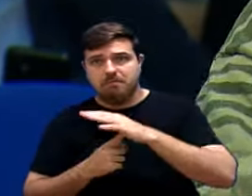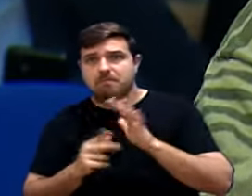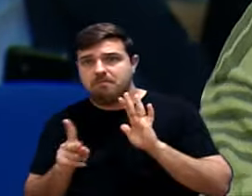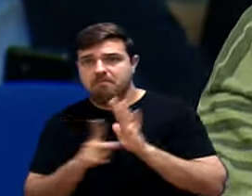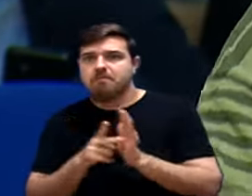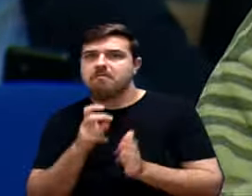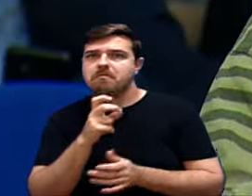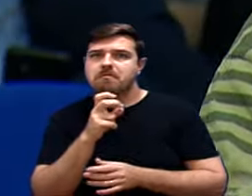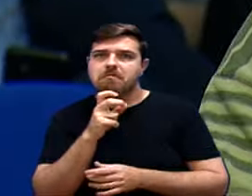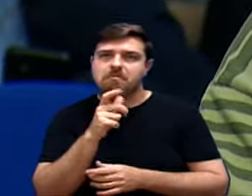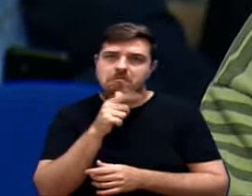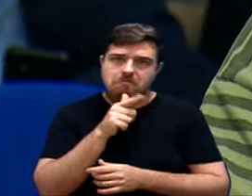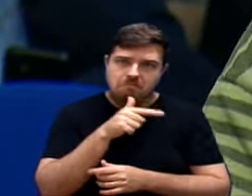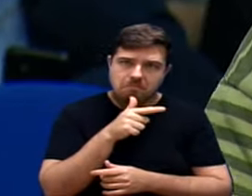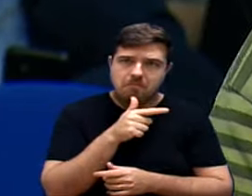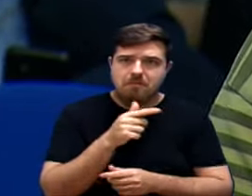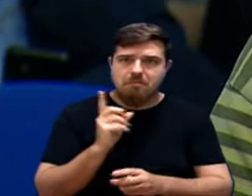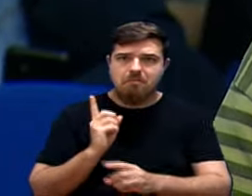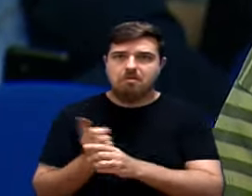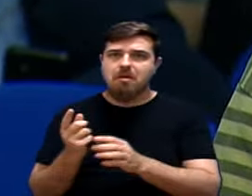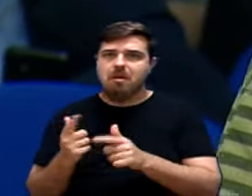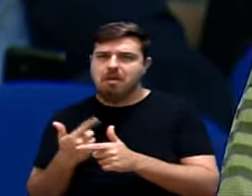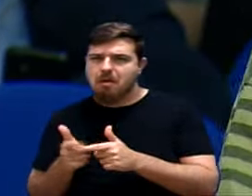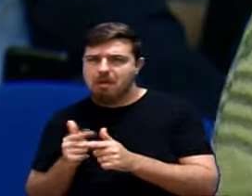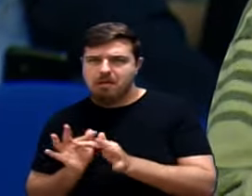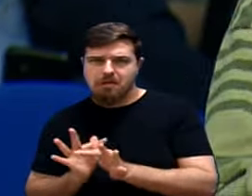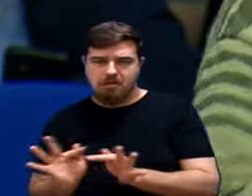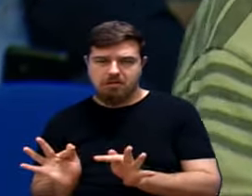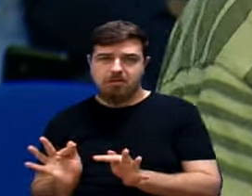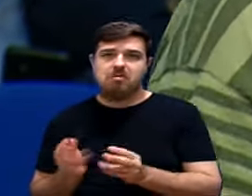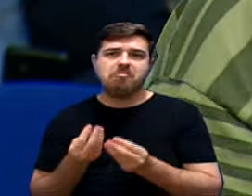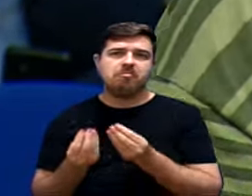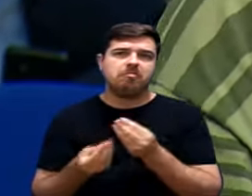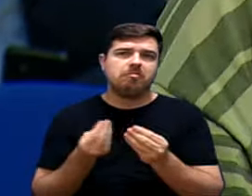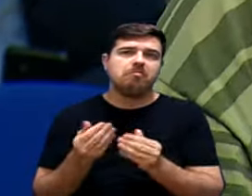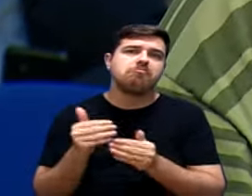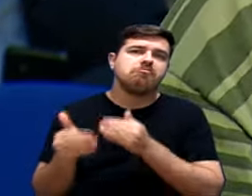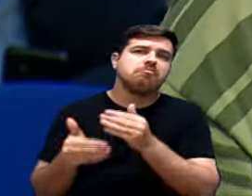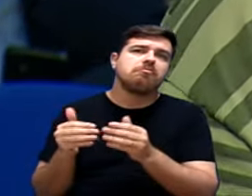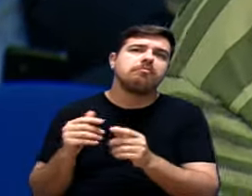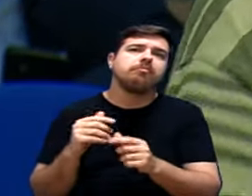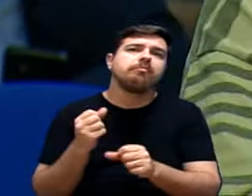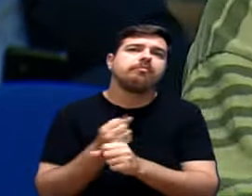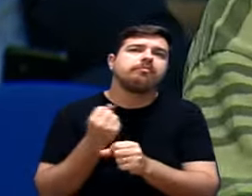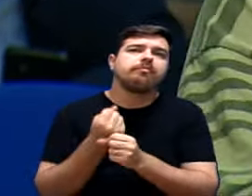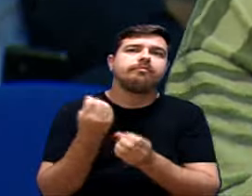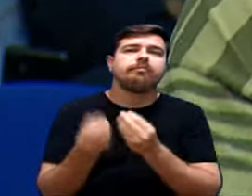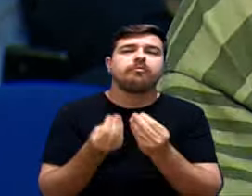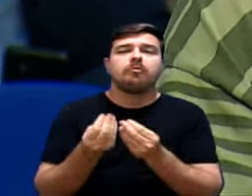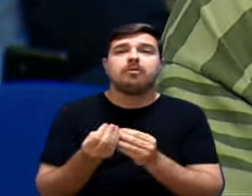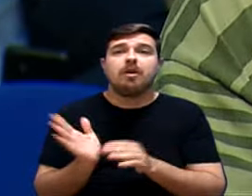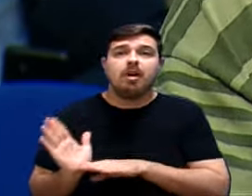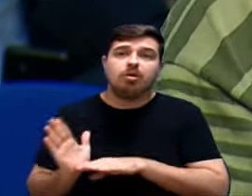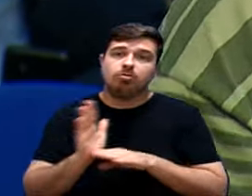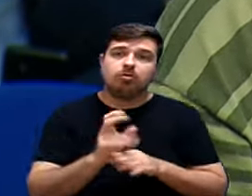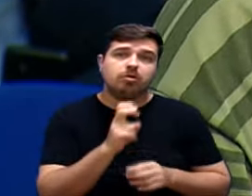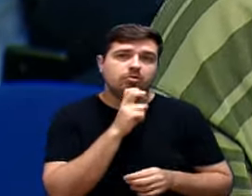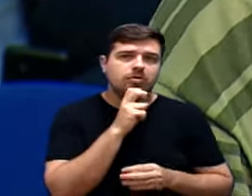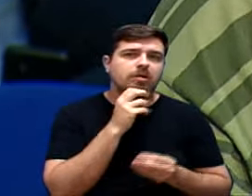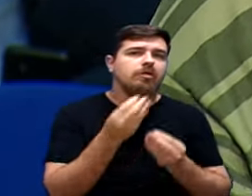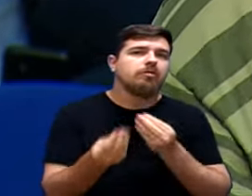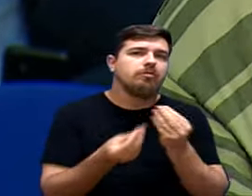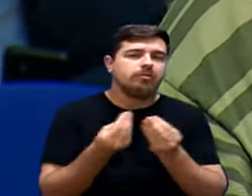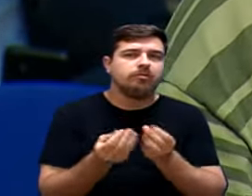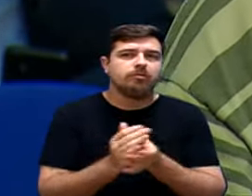diz que é só um probleminha que eles estão tendo né Eh for criado Qual é a contrapartida que isso vai ter né o que que eles vão trazer de benefício porque aquilo